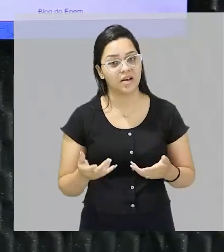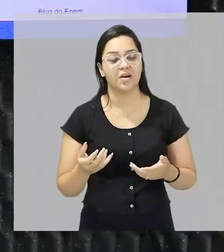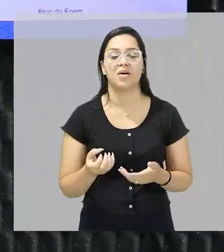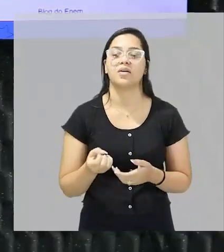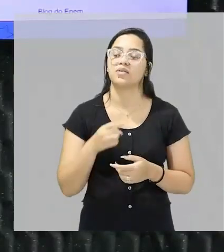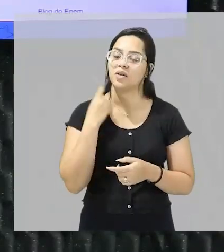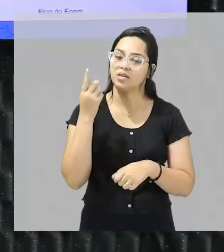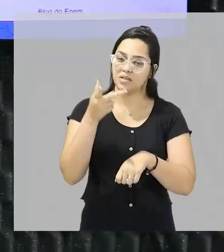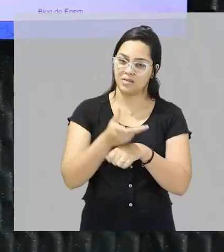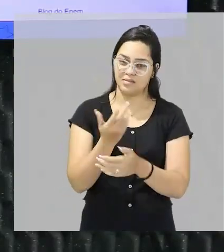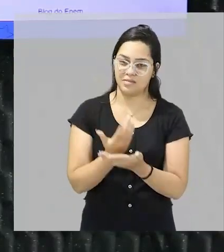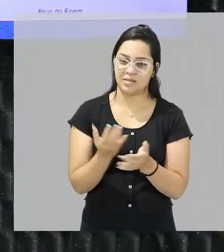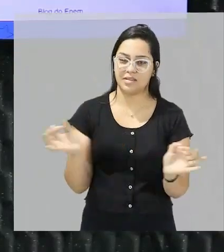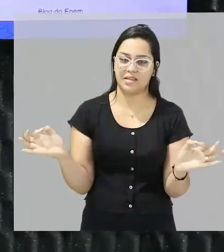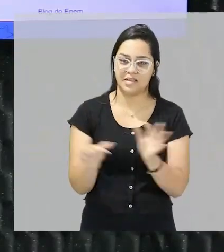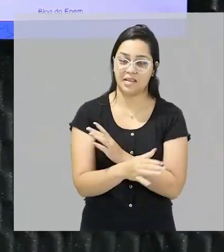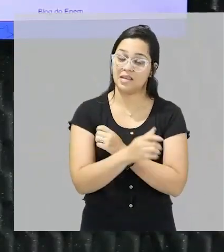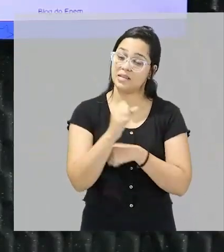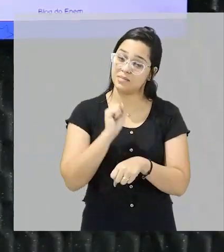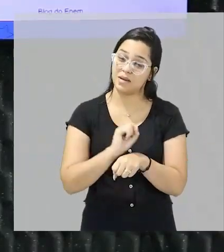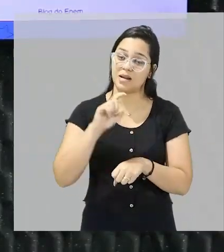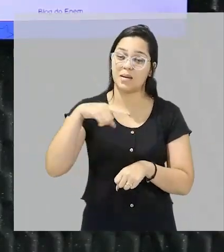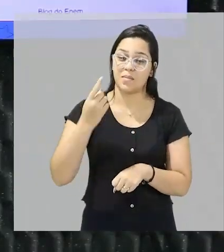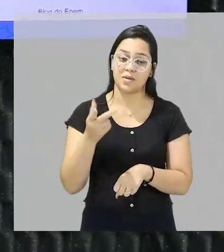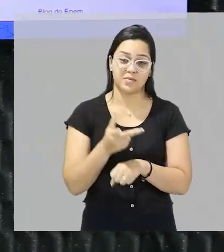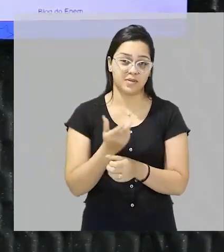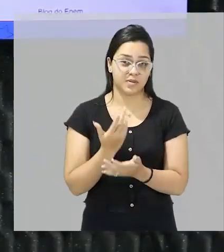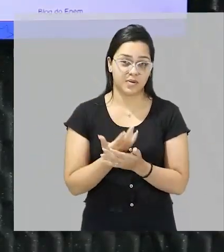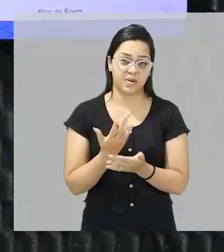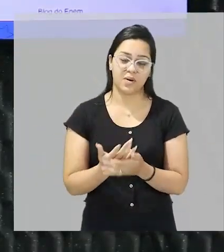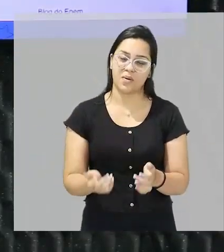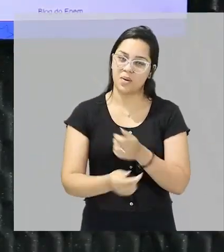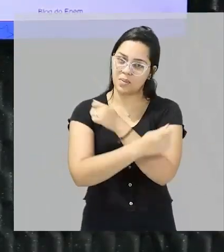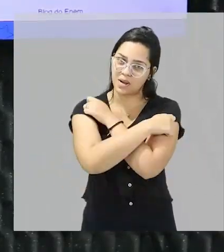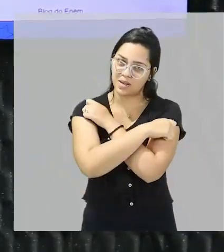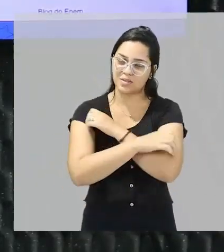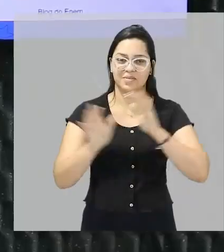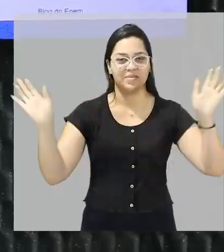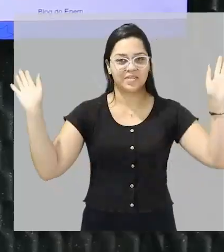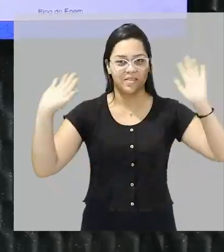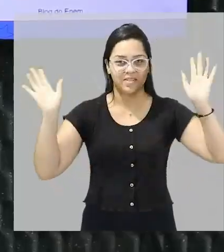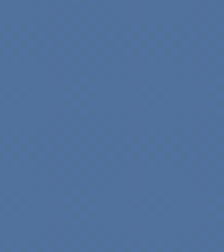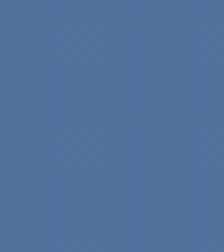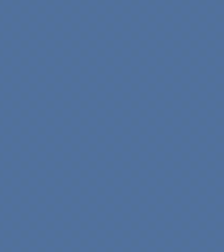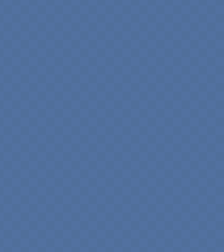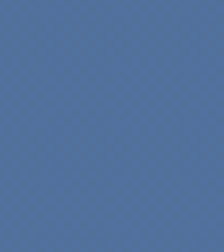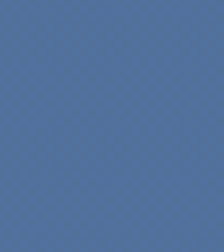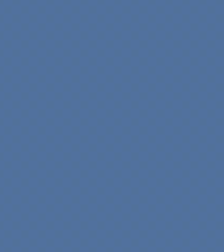turma. Finalizamos a nossa aula. Aguardo vocês na próxima. Um abraço e até lá!